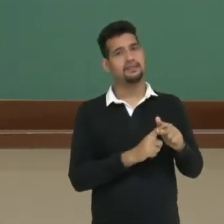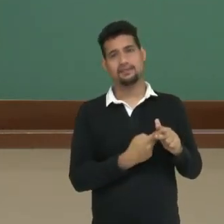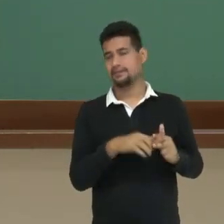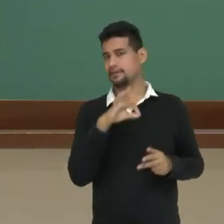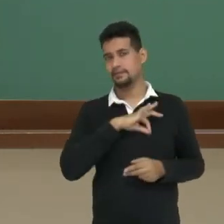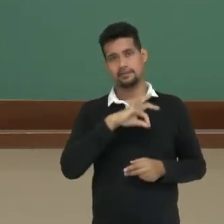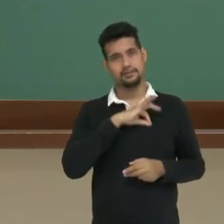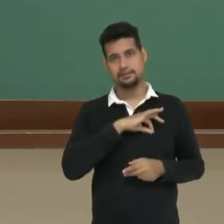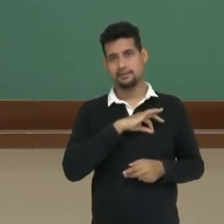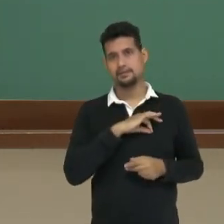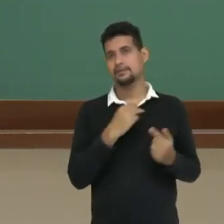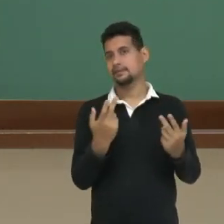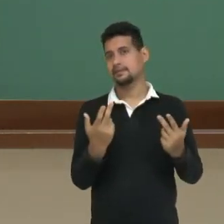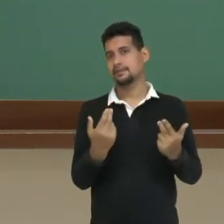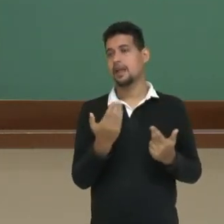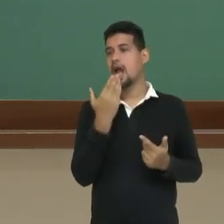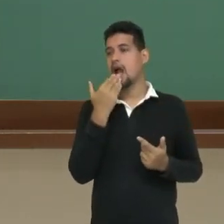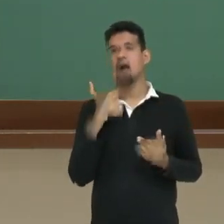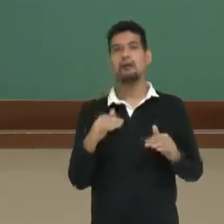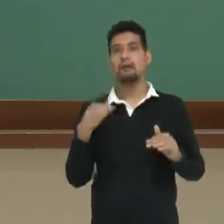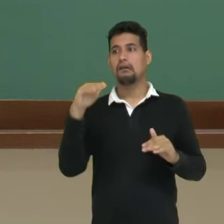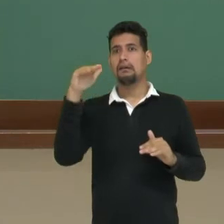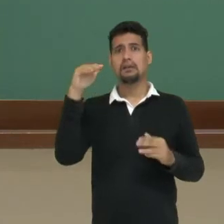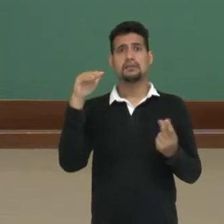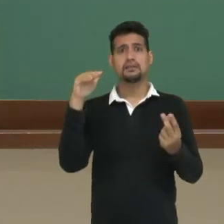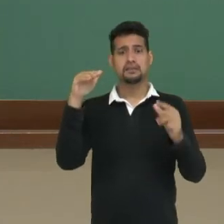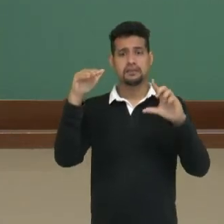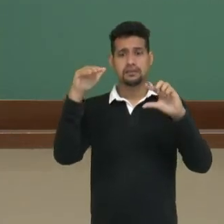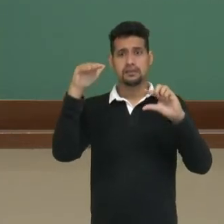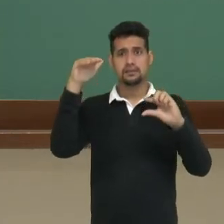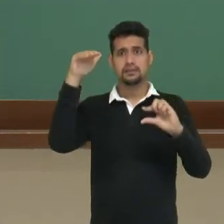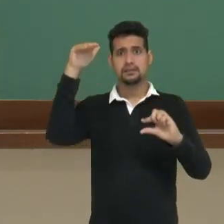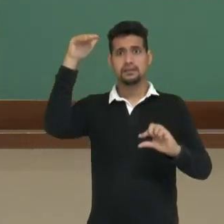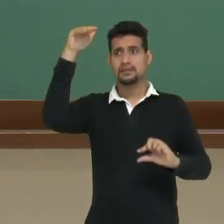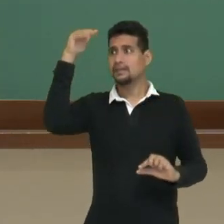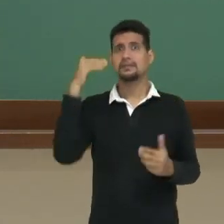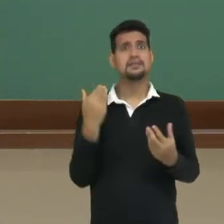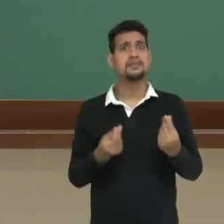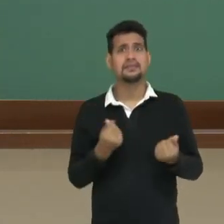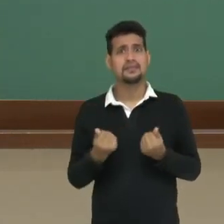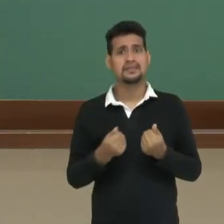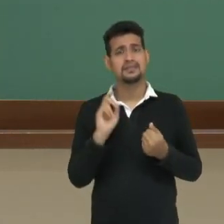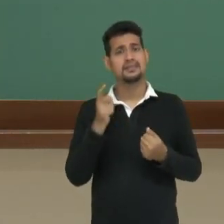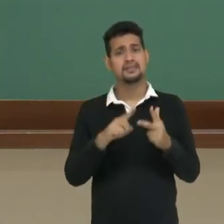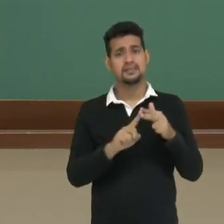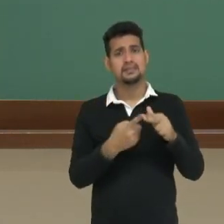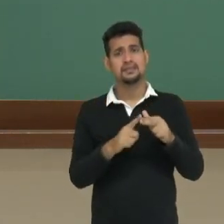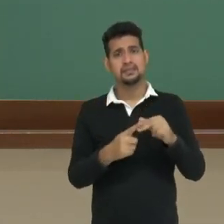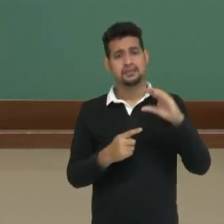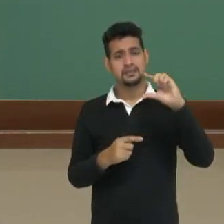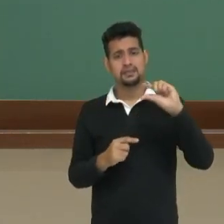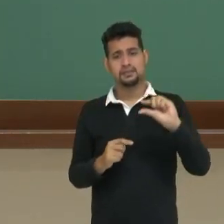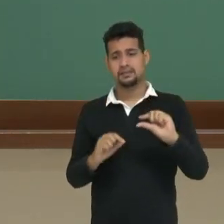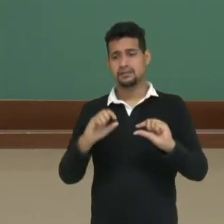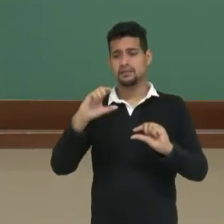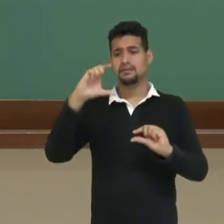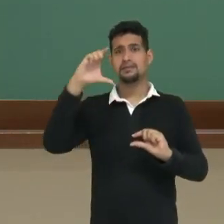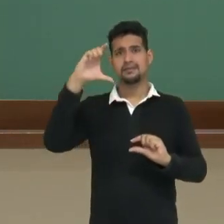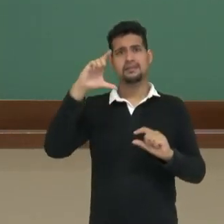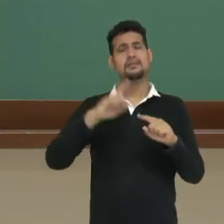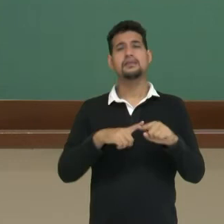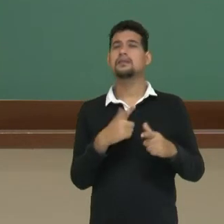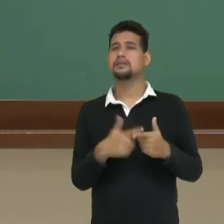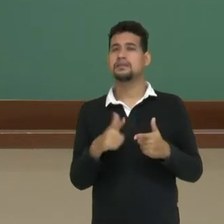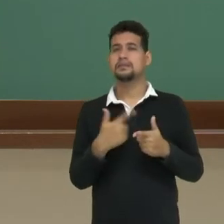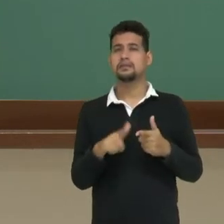dos trabalhadores na mesma proporção que a inflação tinha sido. Então ele sempre reajustava abaixo da inflação. Isso, com o tempo, vai